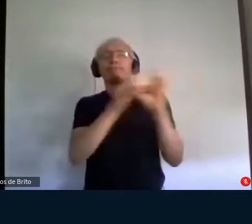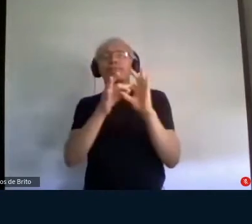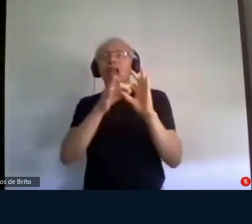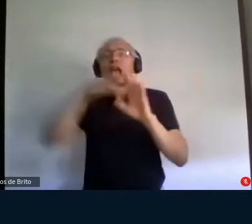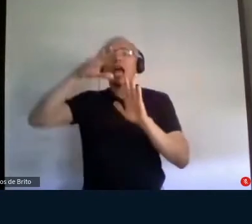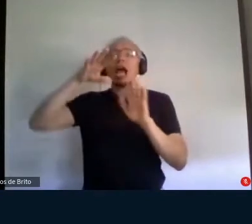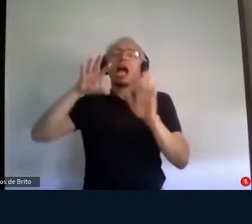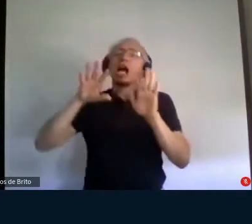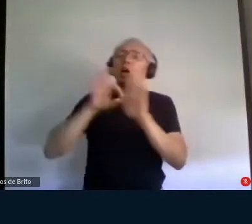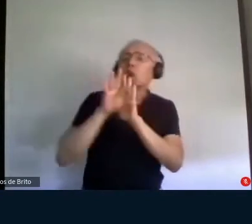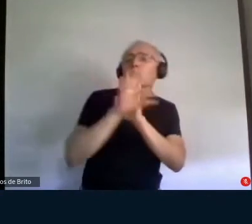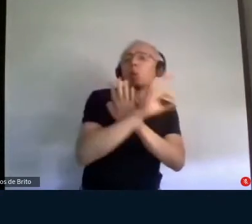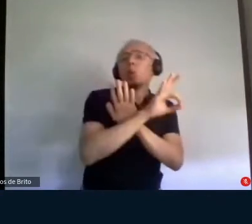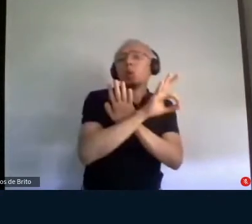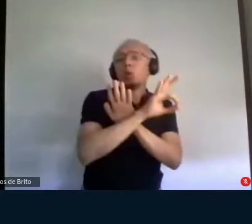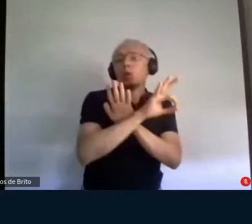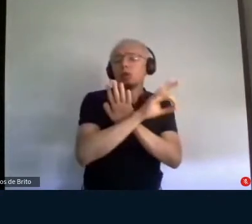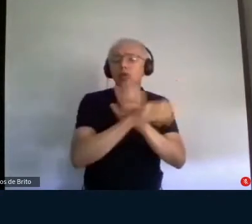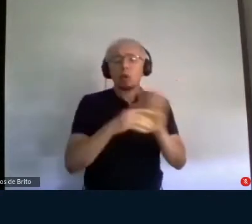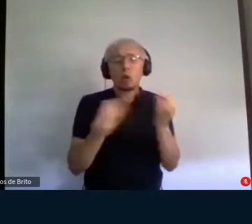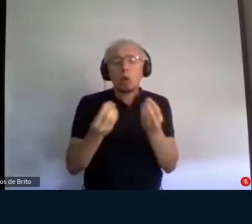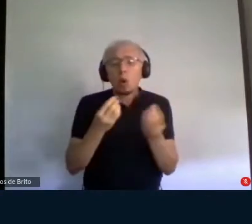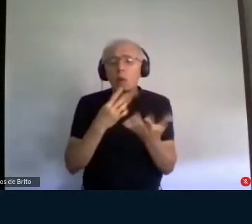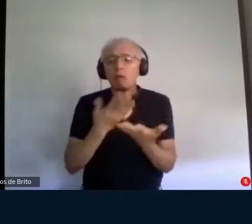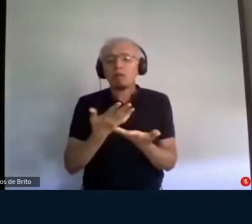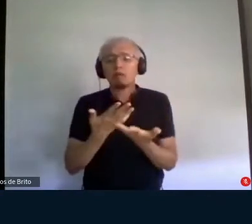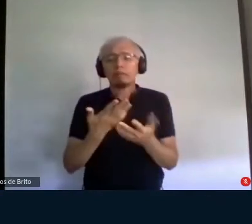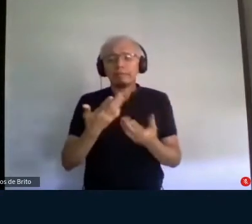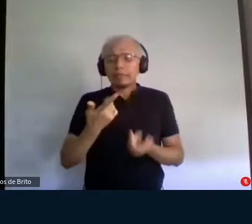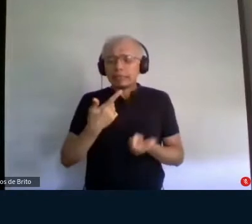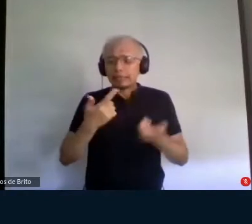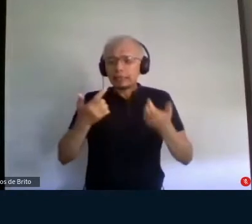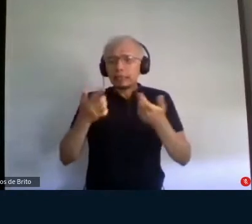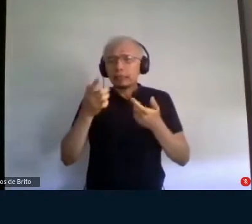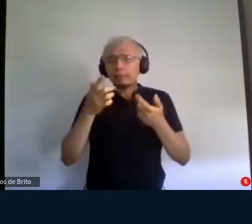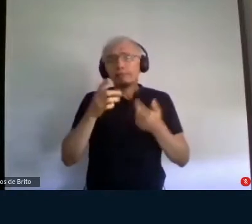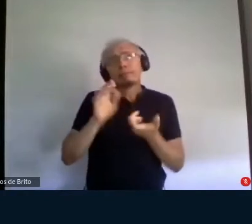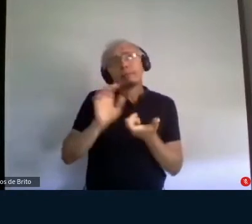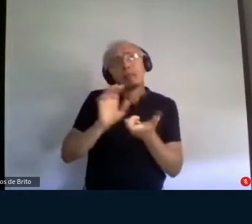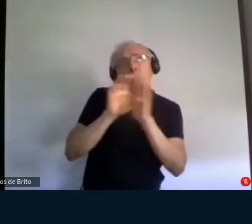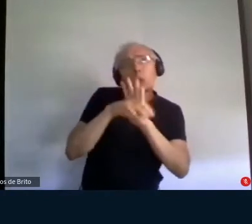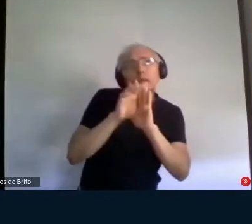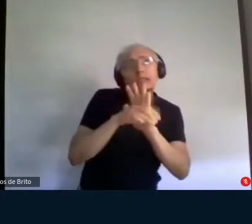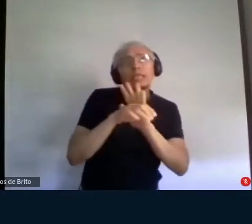como você formaliza conceitos, formaliza